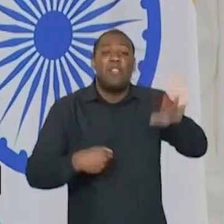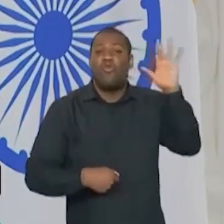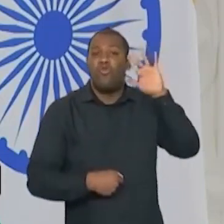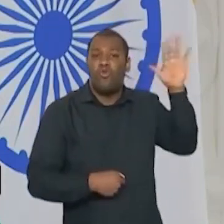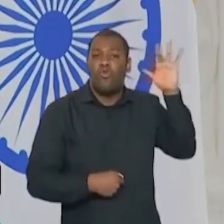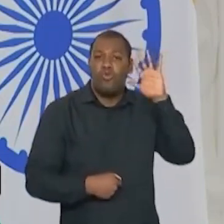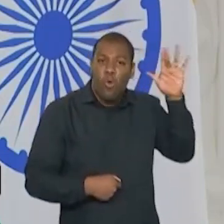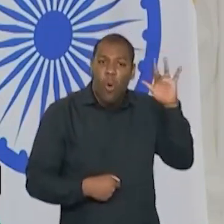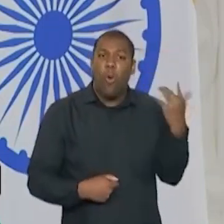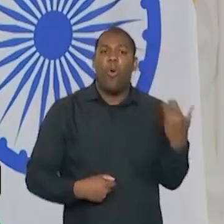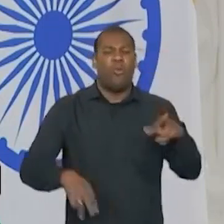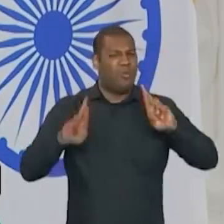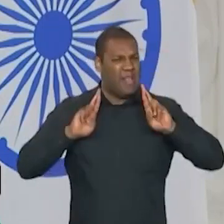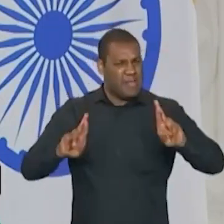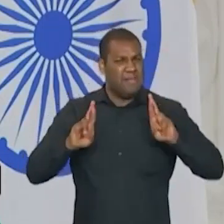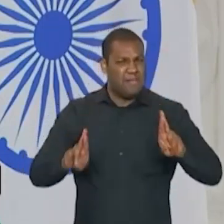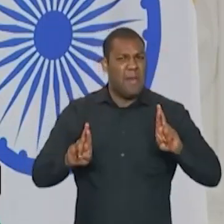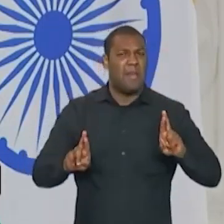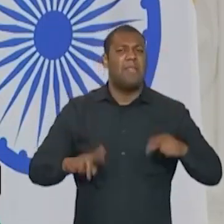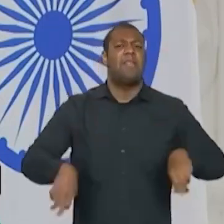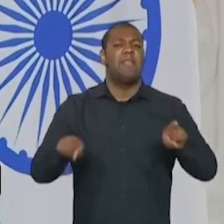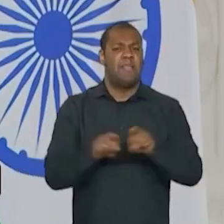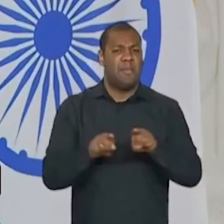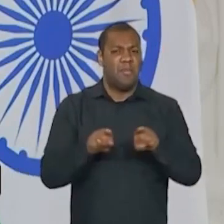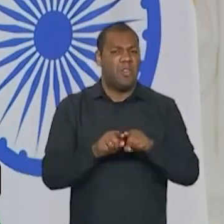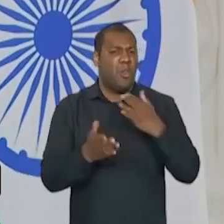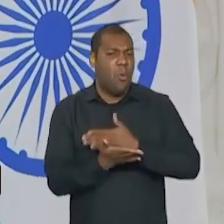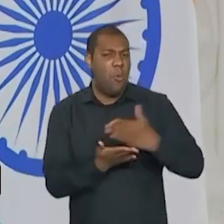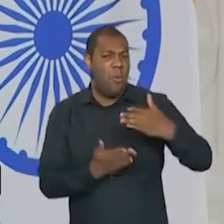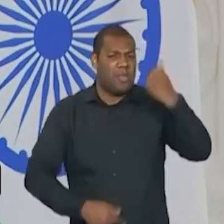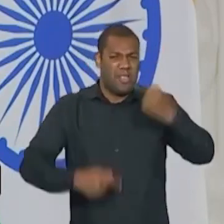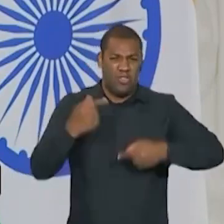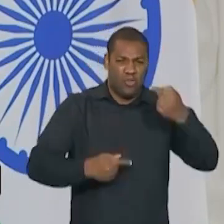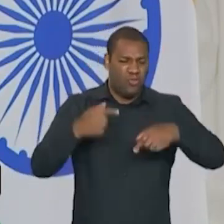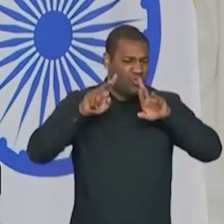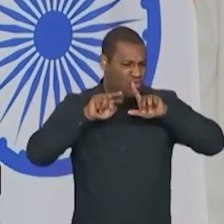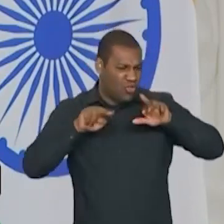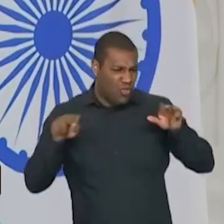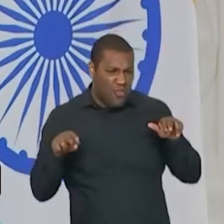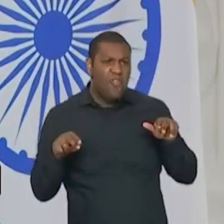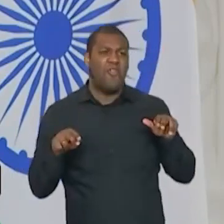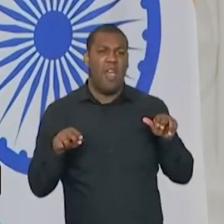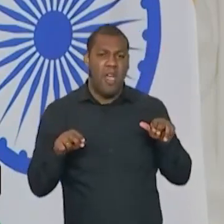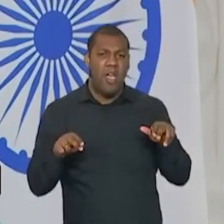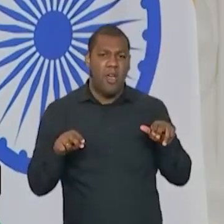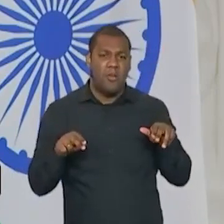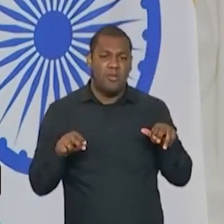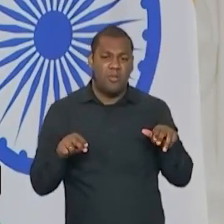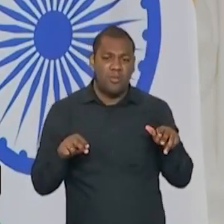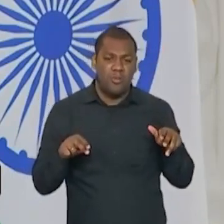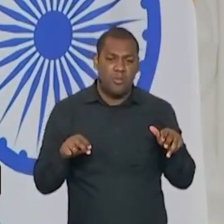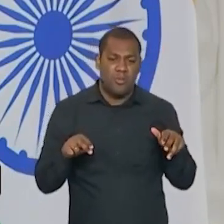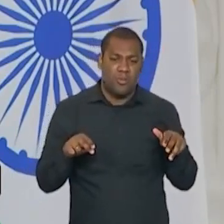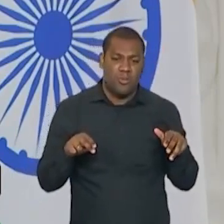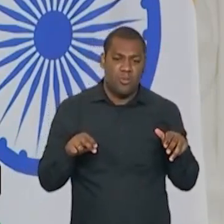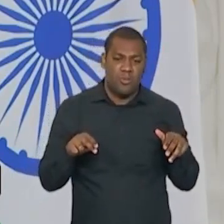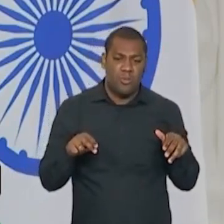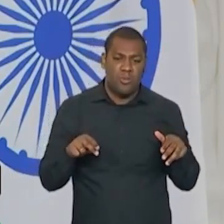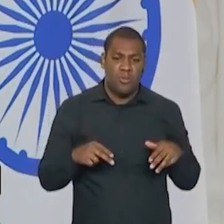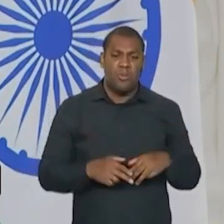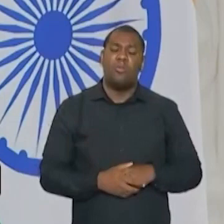não tiver um pouco de esperança, se você não começar a discutir coisas que parecem impossíveis, sabe?